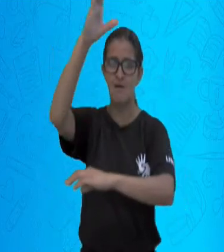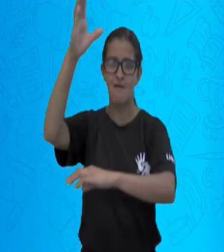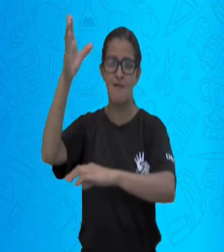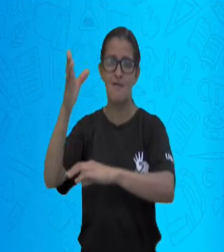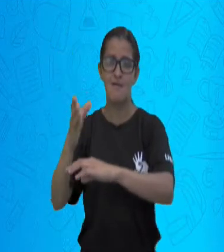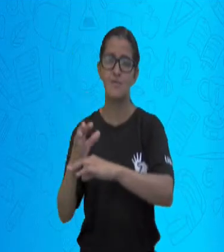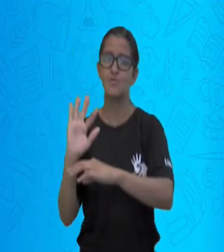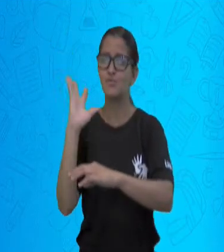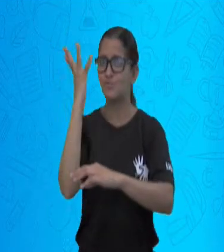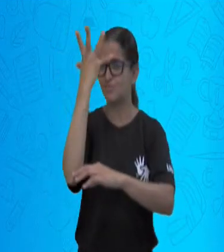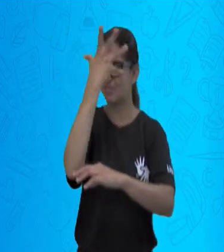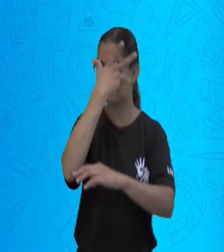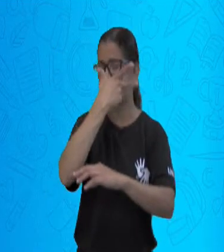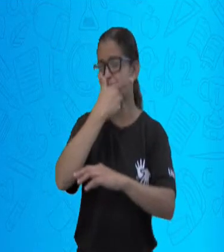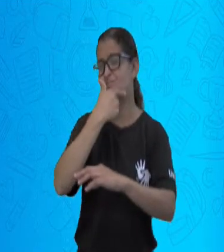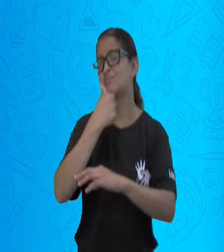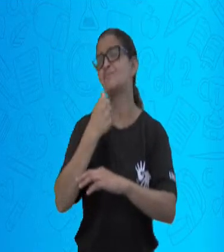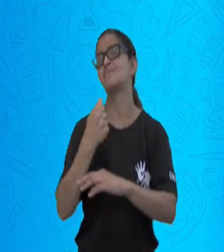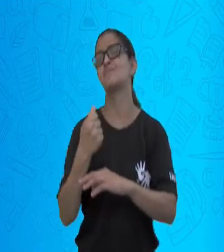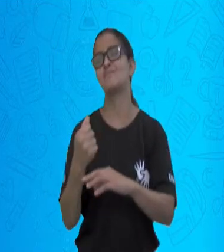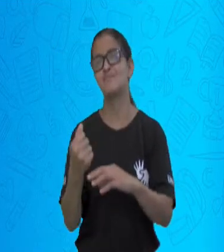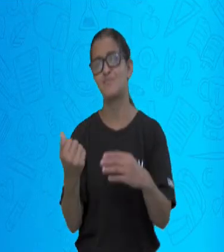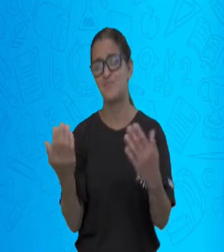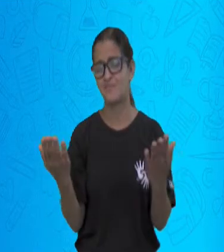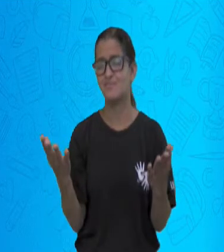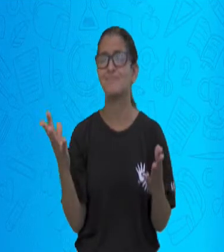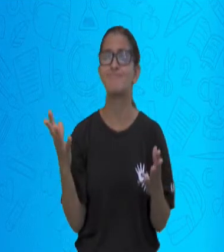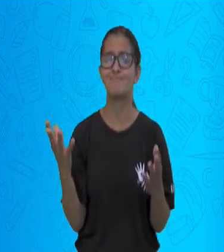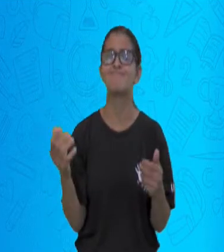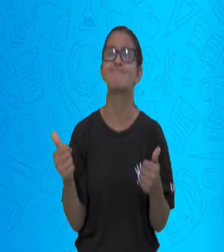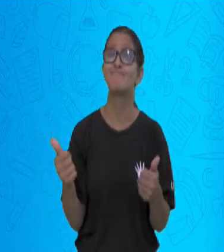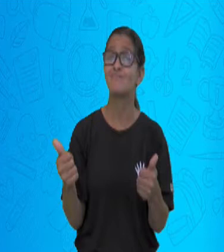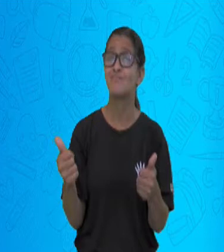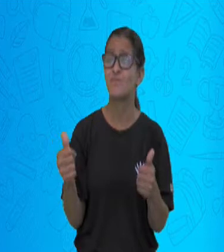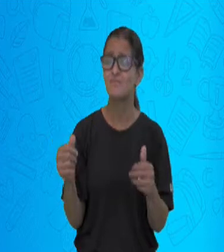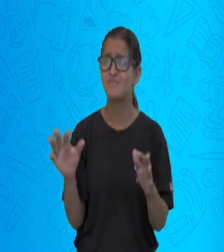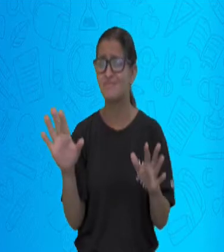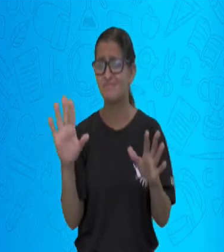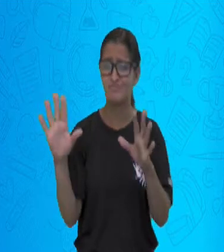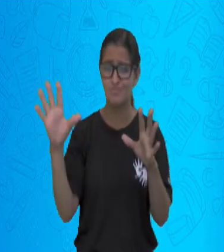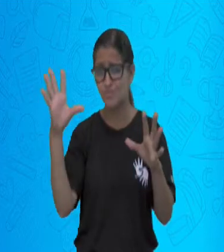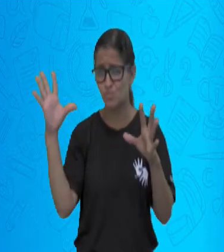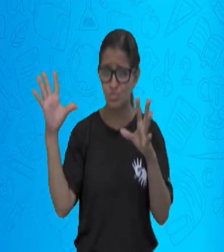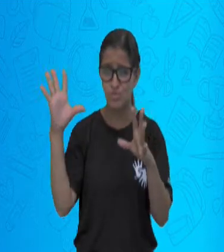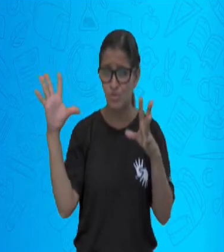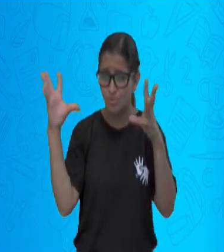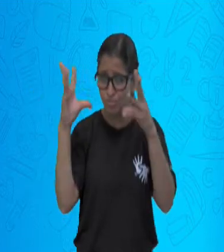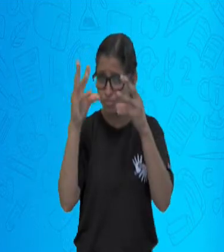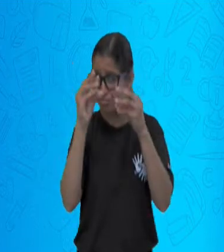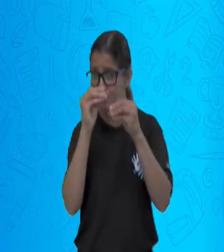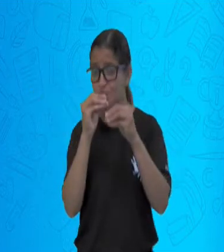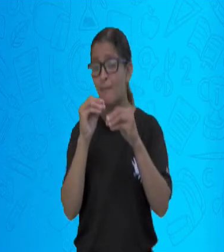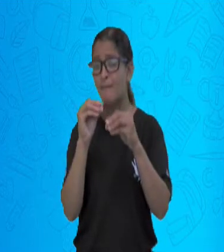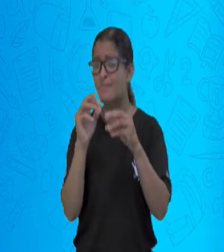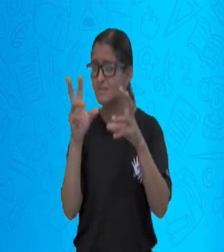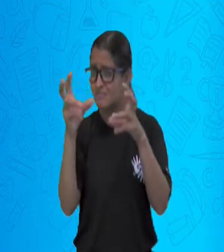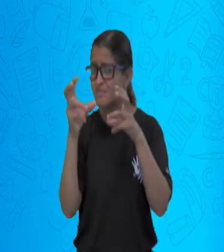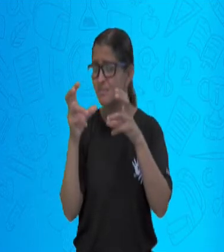Olha para você ver nessa imagem de cima. Apesar de estar em preto e branco, né? Mas a gente consegue observar que